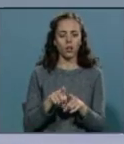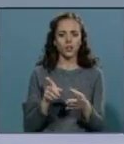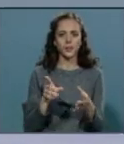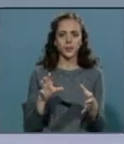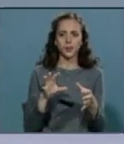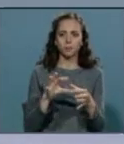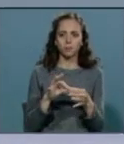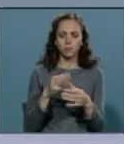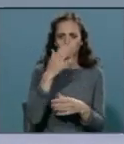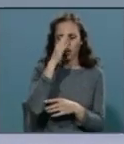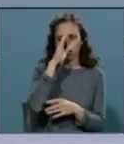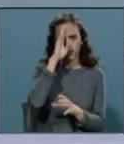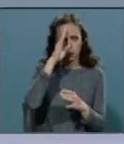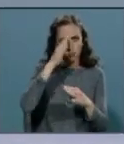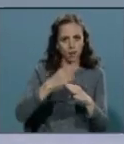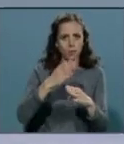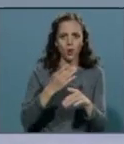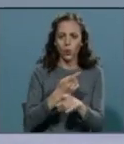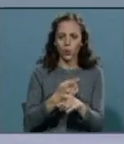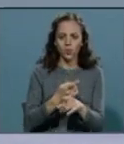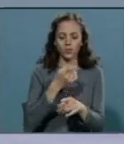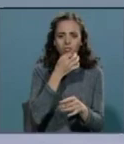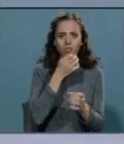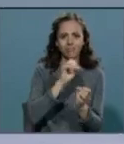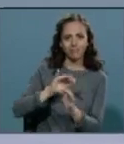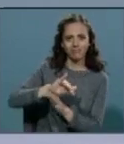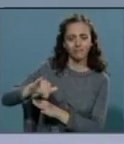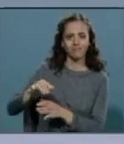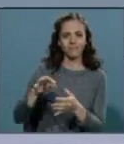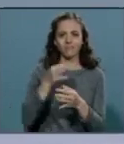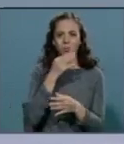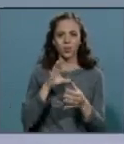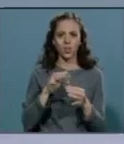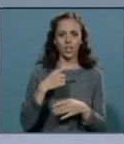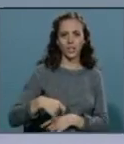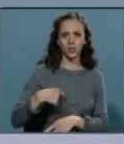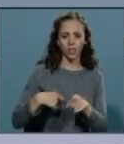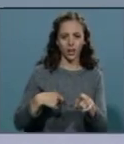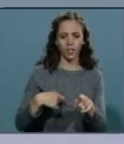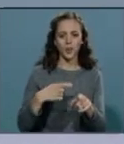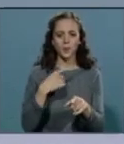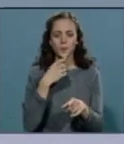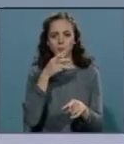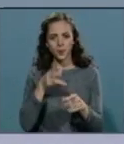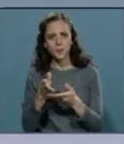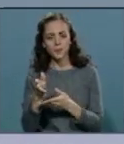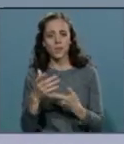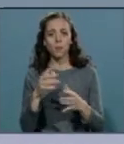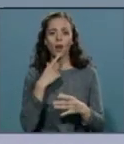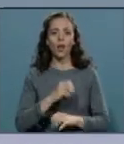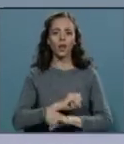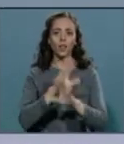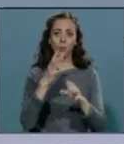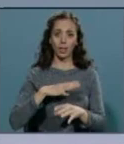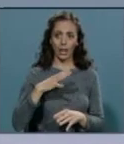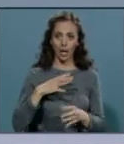síndrome maníaco obsessivo em relação a segunda agora vamos deixar de falar de diante falar um bocadinho internacionais que desta vez mais relacionada mas